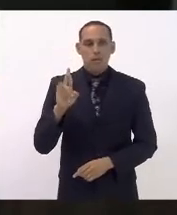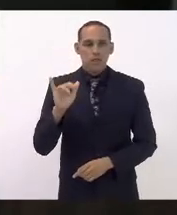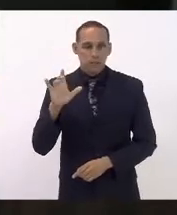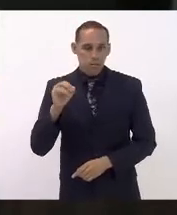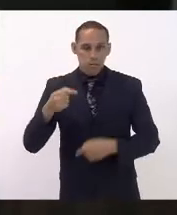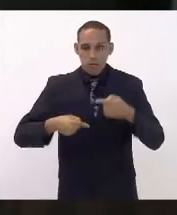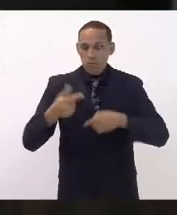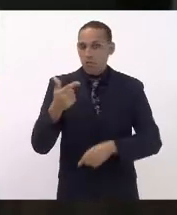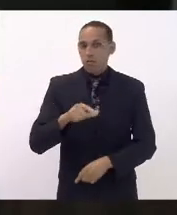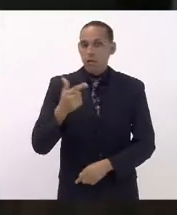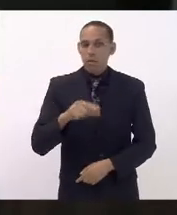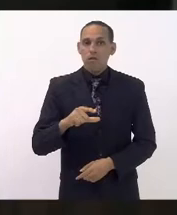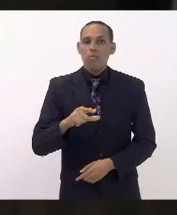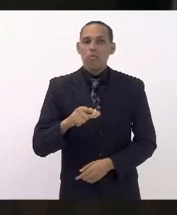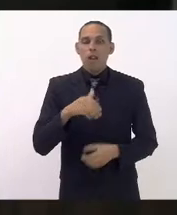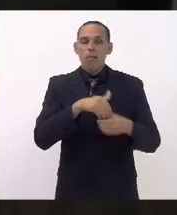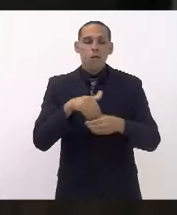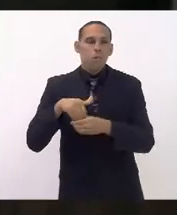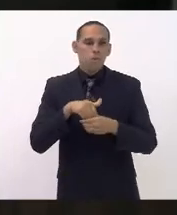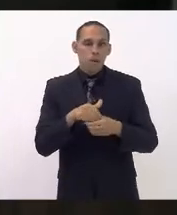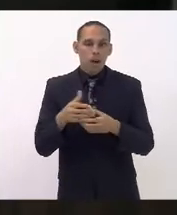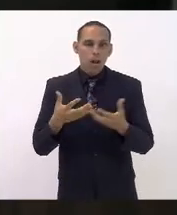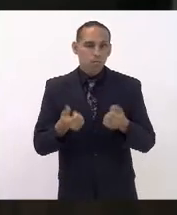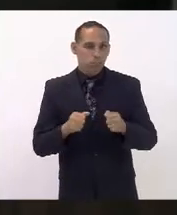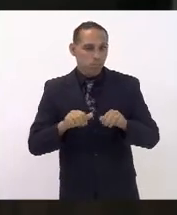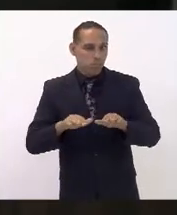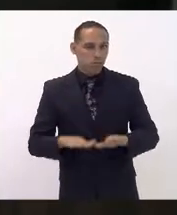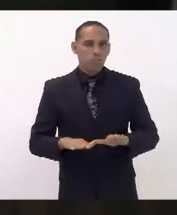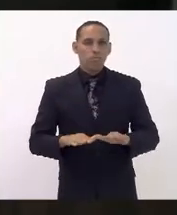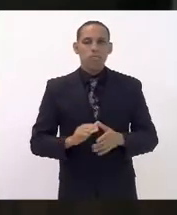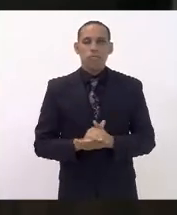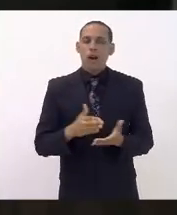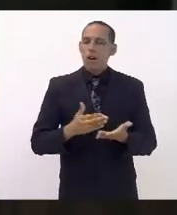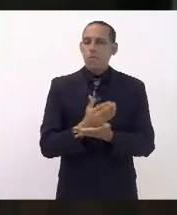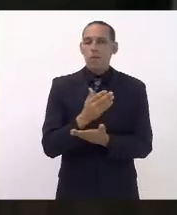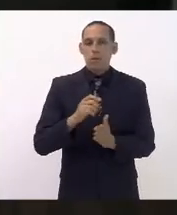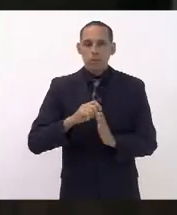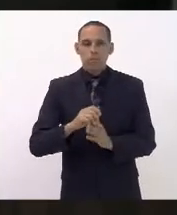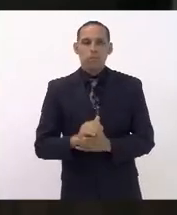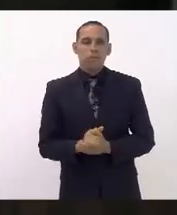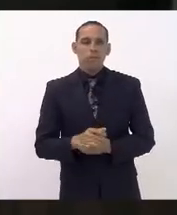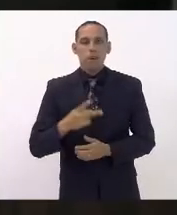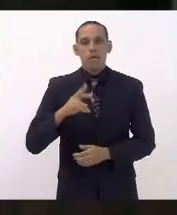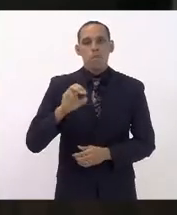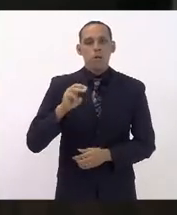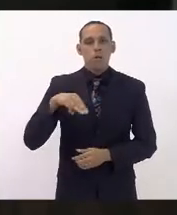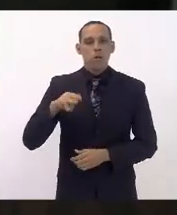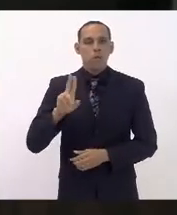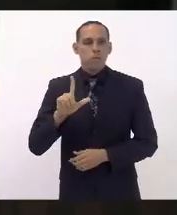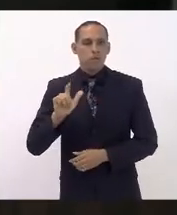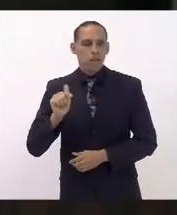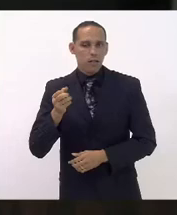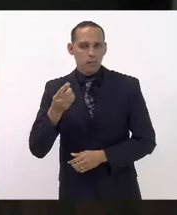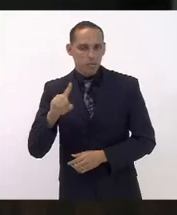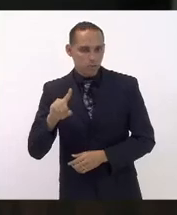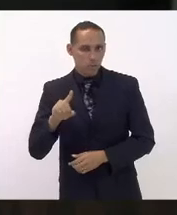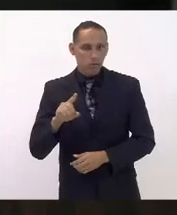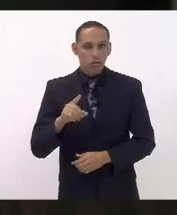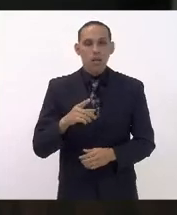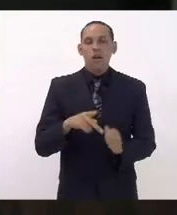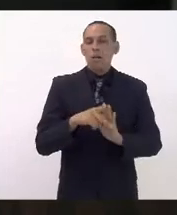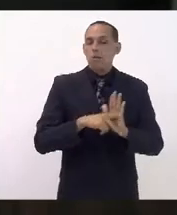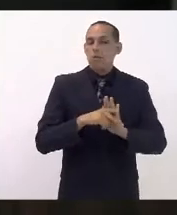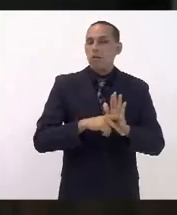queira discutir, encerrada a discussão, em votação, senhores que aprovam, permaneçam como estão, aprovado, vai à promulgação. Projeto